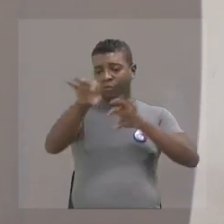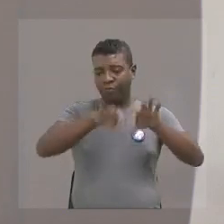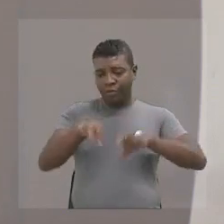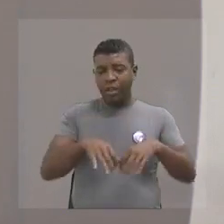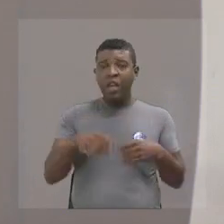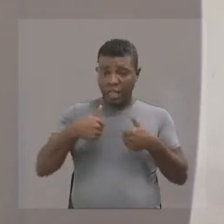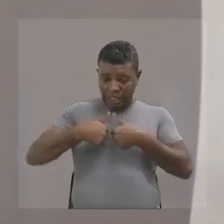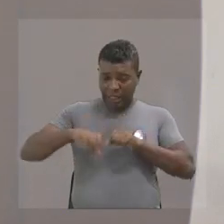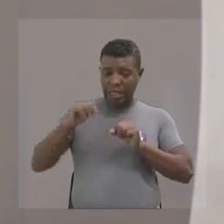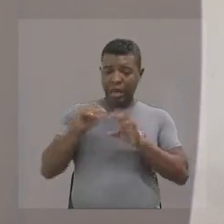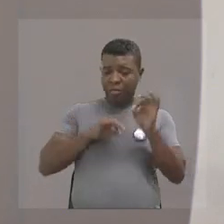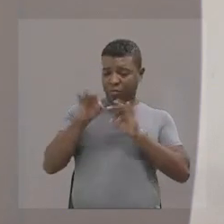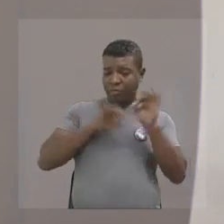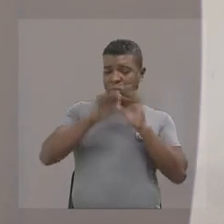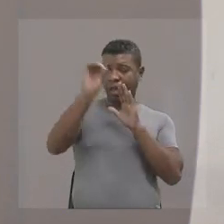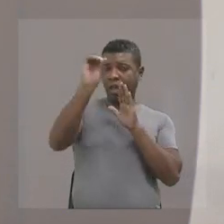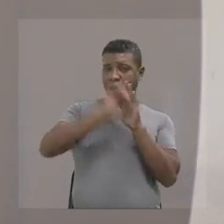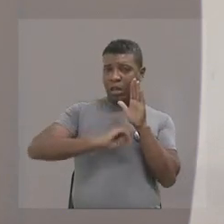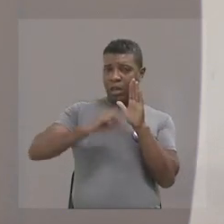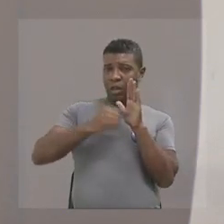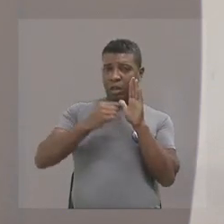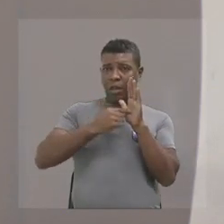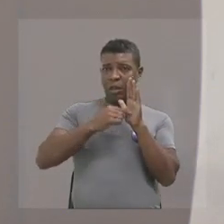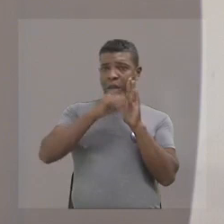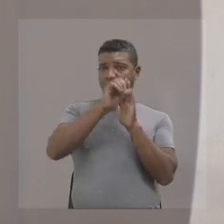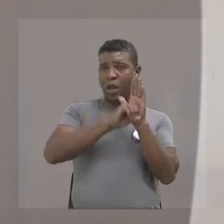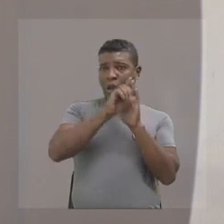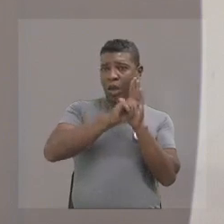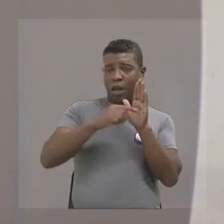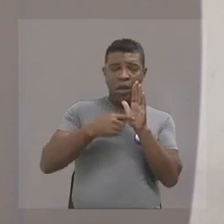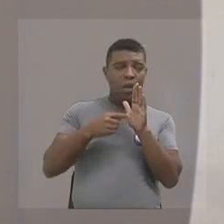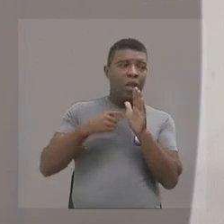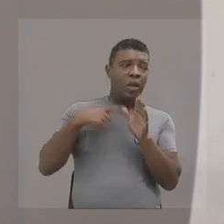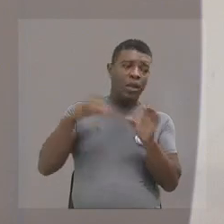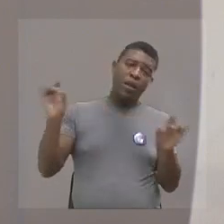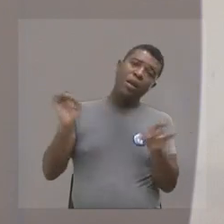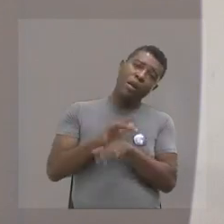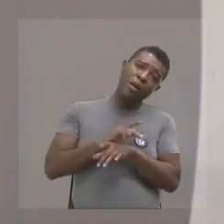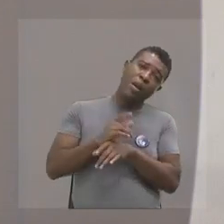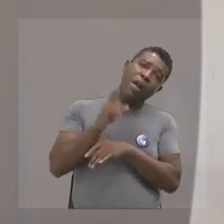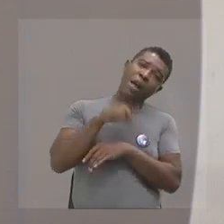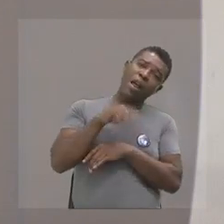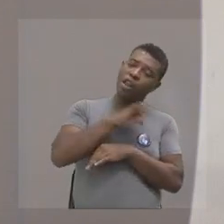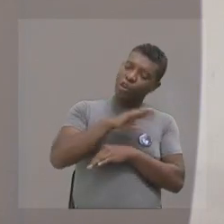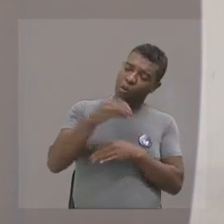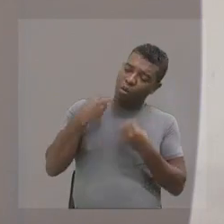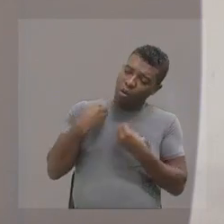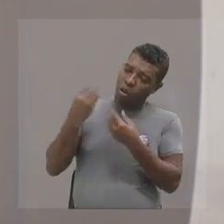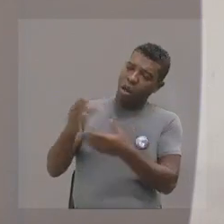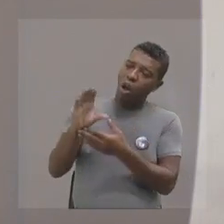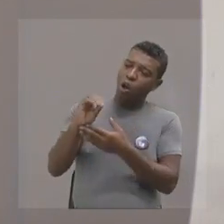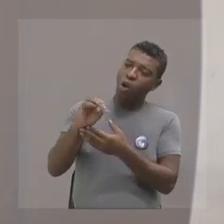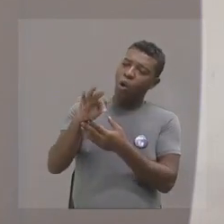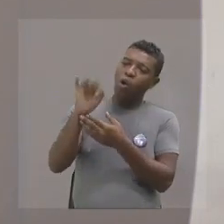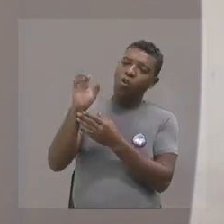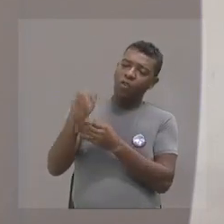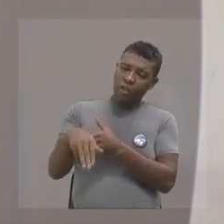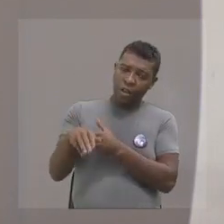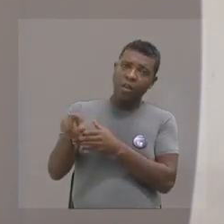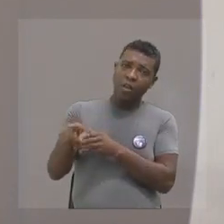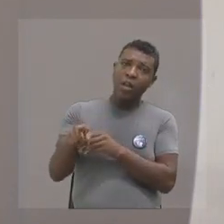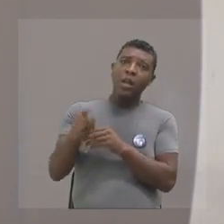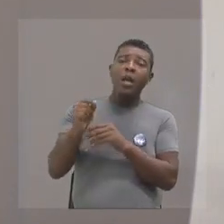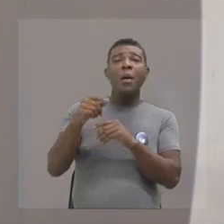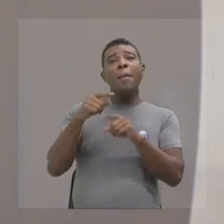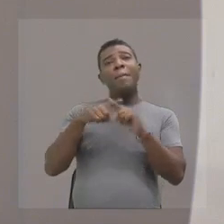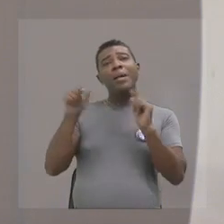é todas as nossas ações elas são encaminhadas deliberação ao Confins que hoje né em função da educação